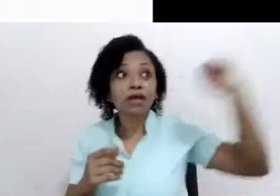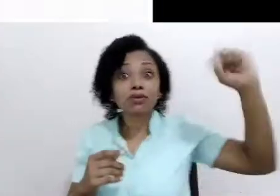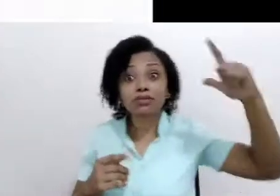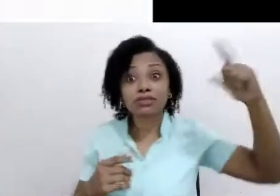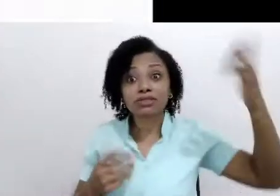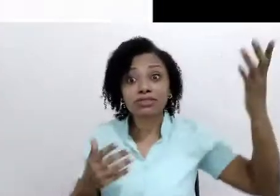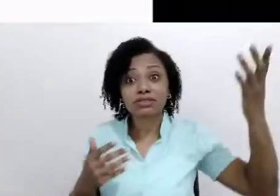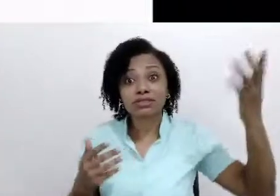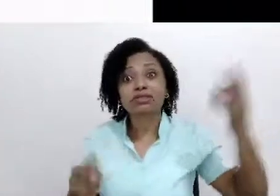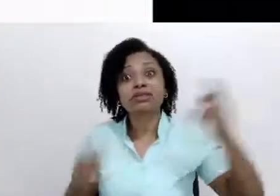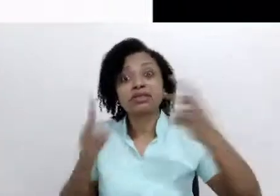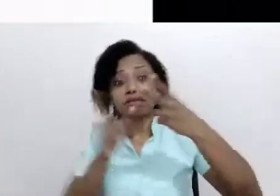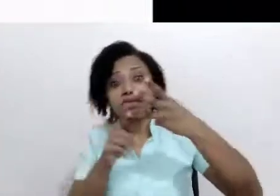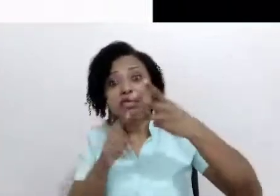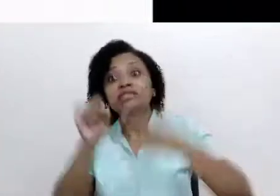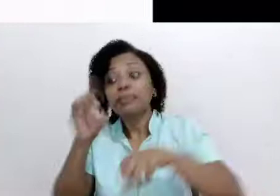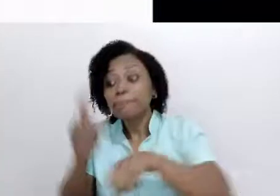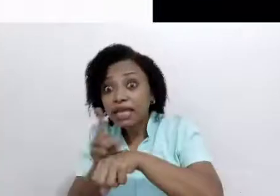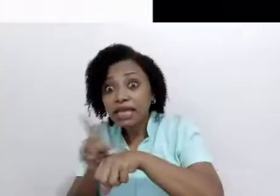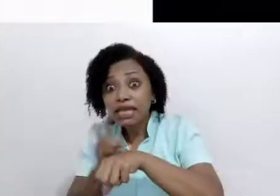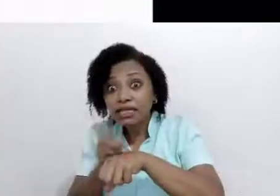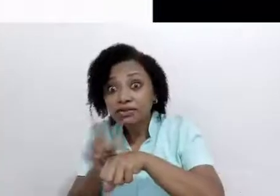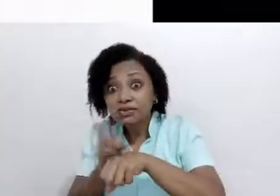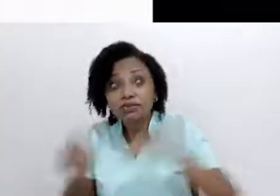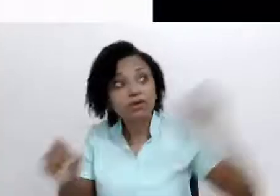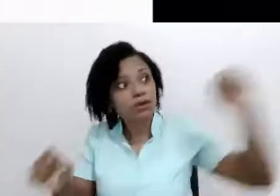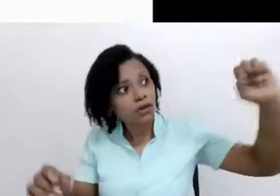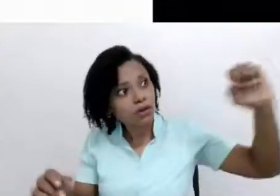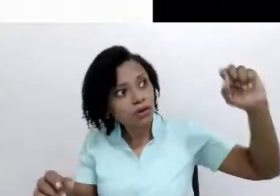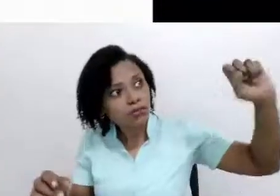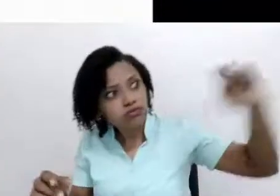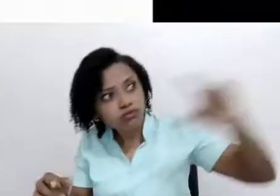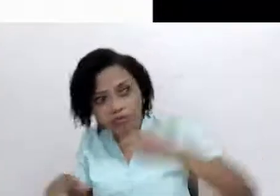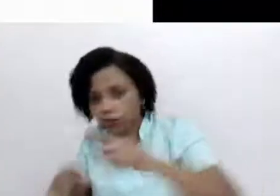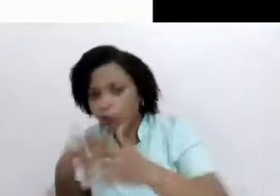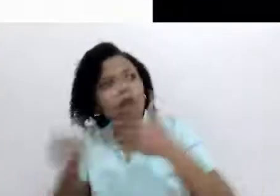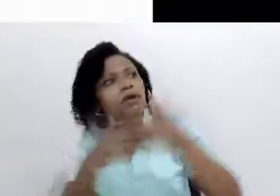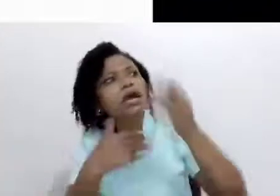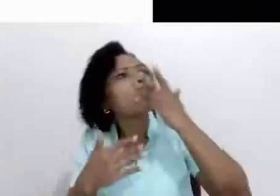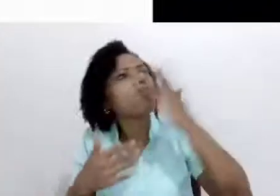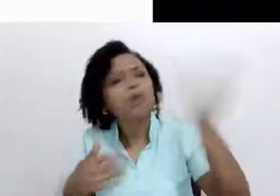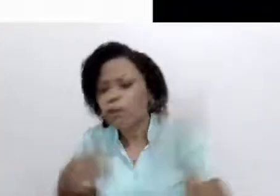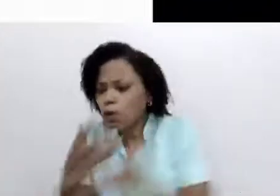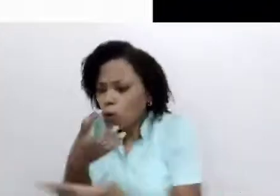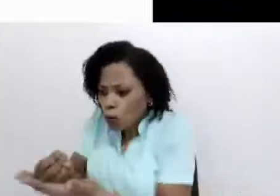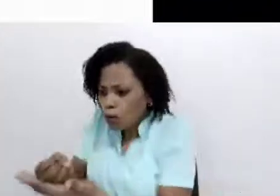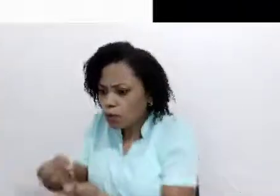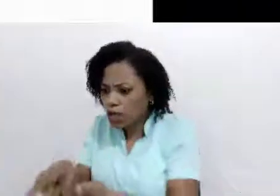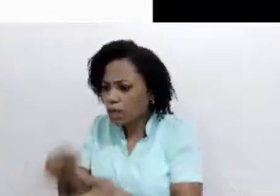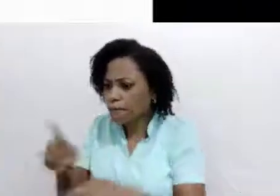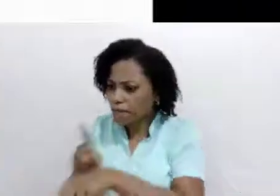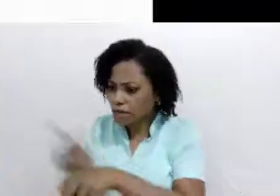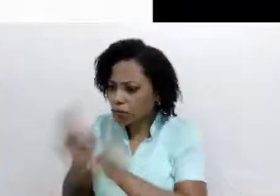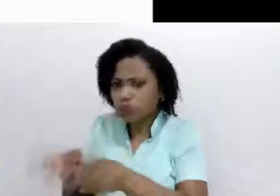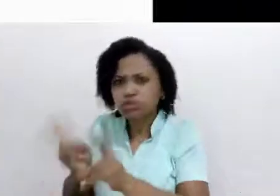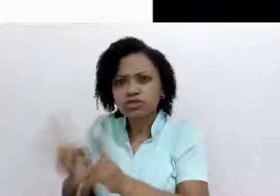na presença de qualquer luz, ele vai continuar preto, porque ele vai absorver essa luz, certo?